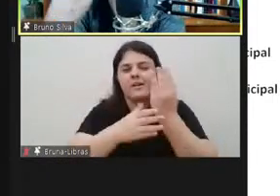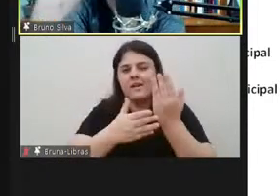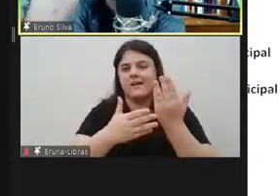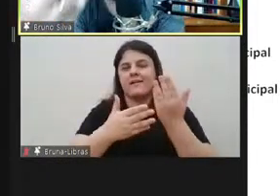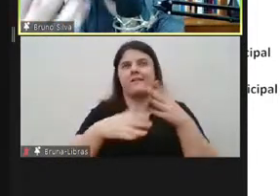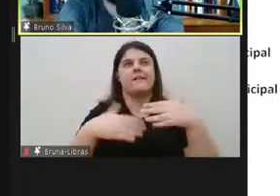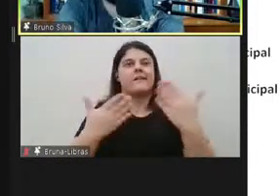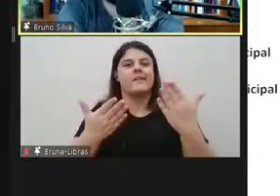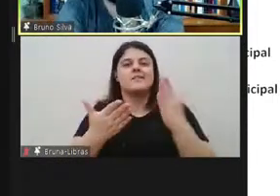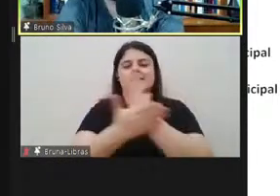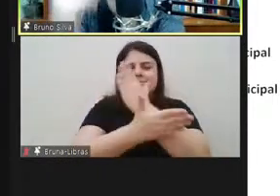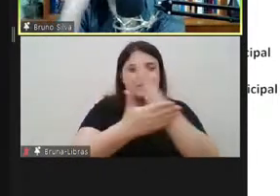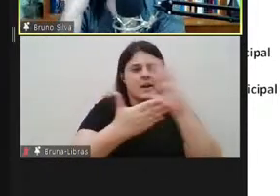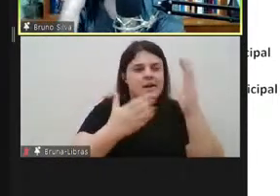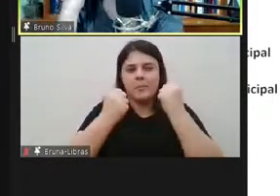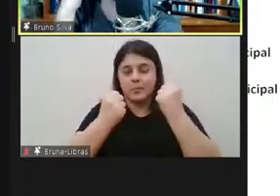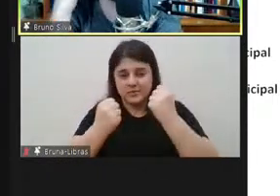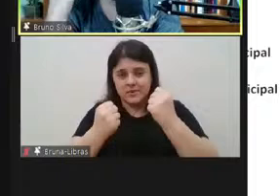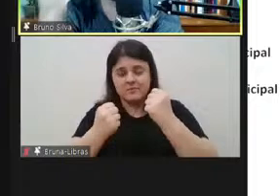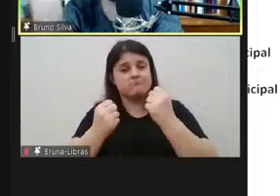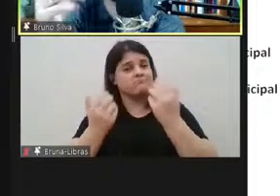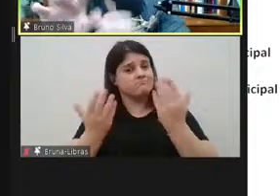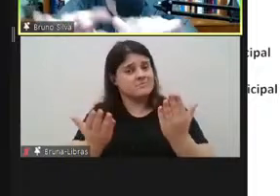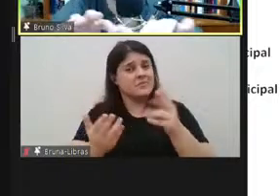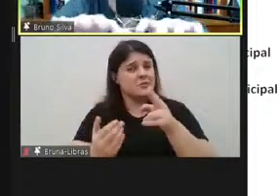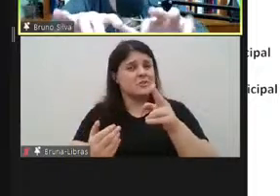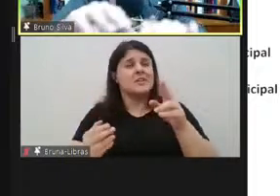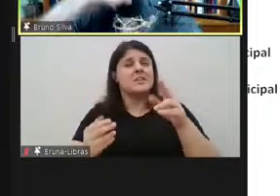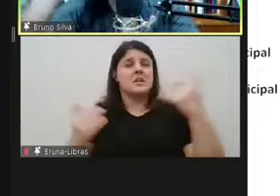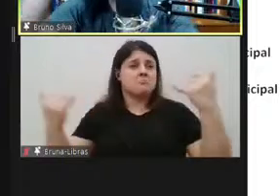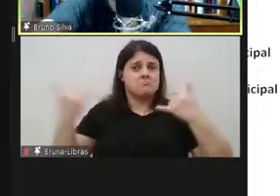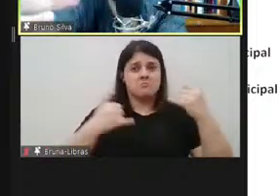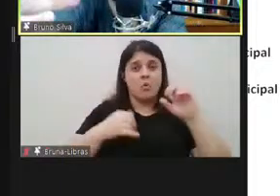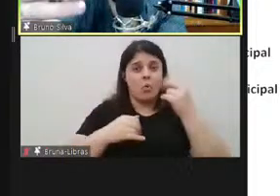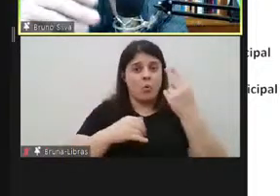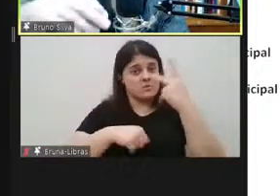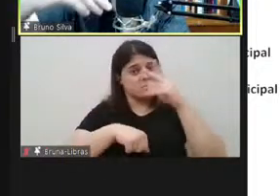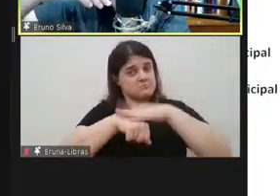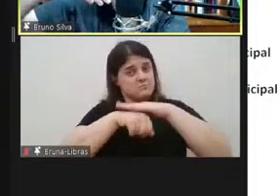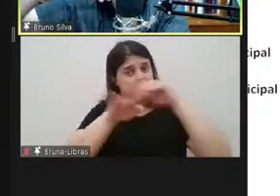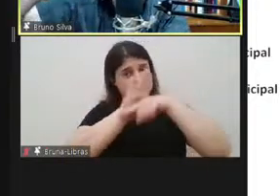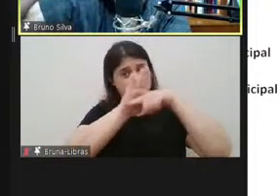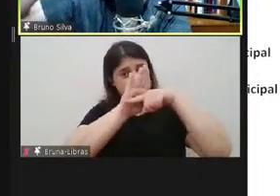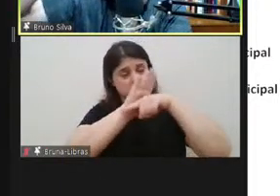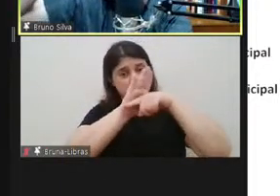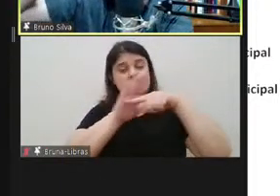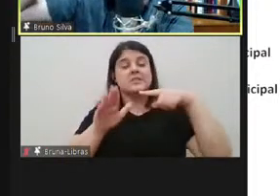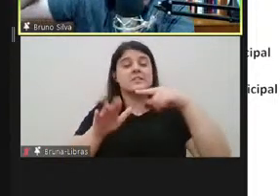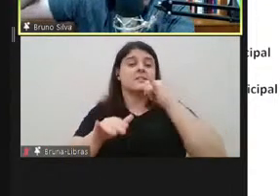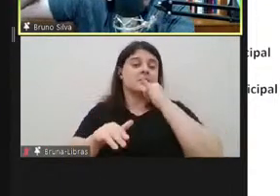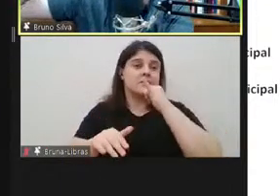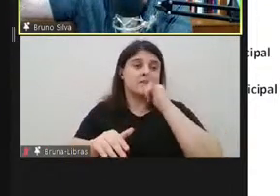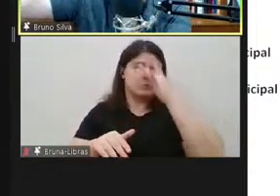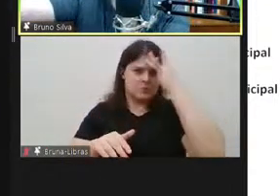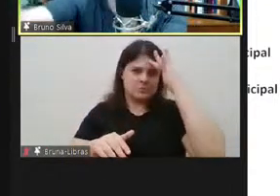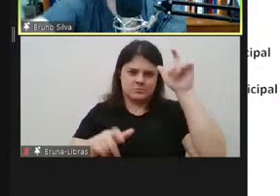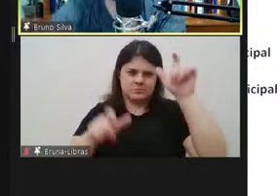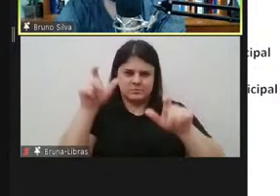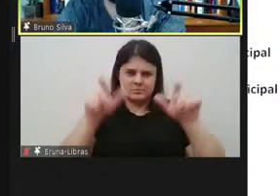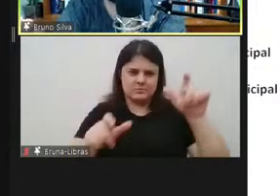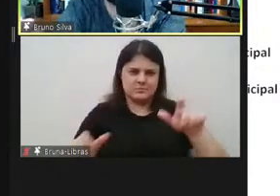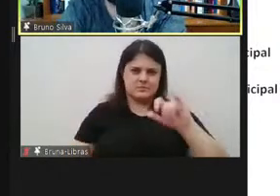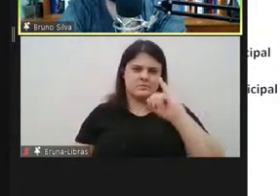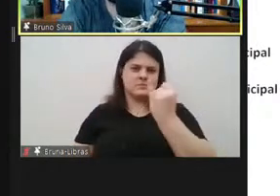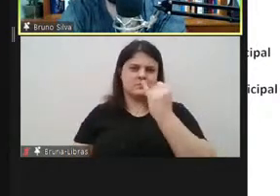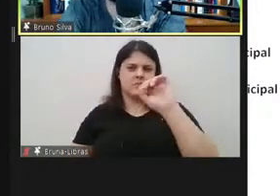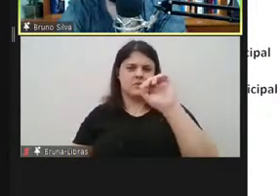sobre essa divisão dos poderes geralmente vocês vão ouvir falar ou se pesquisarem vão ver que tem figuras Como por exemplo o John